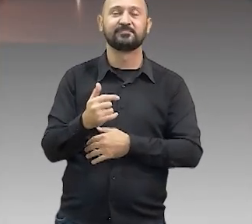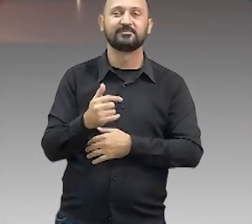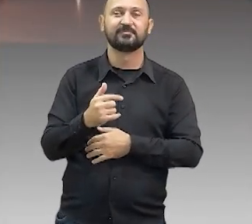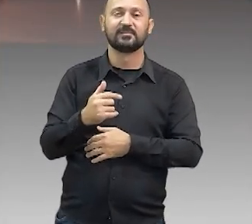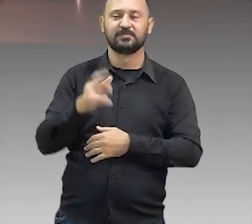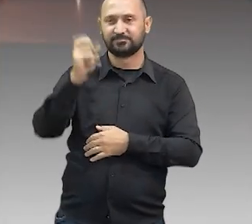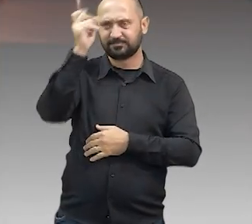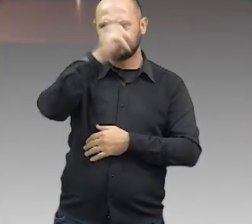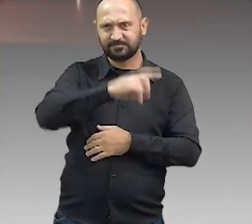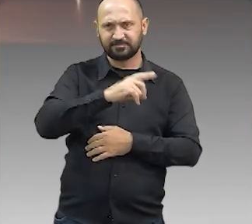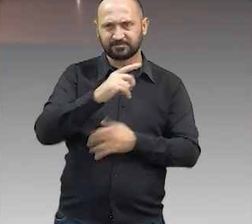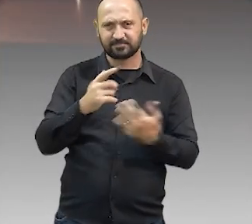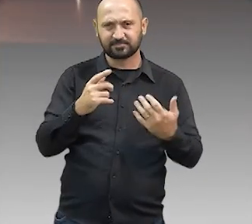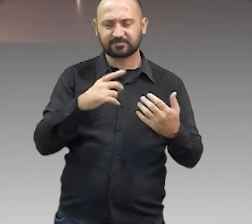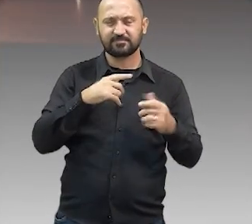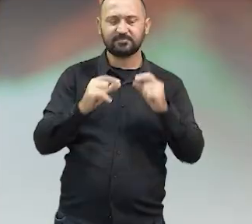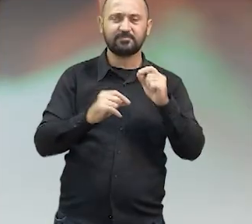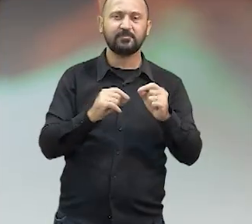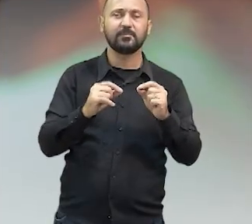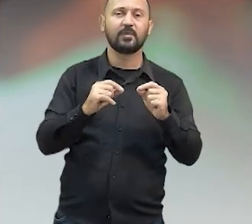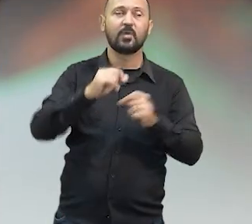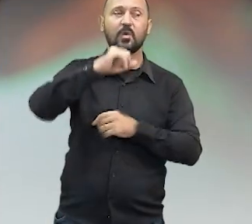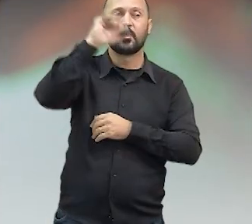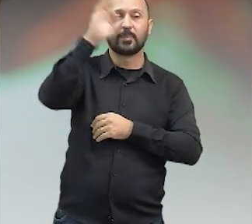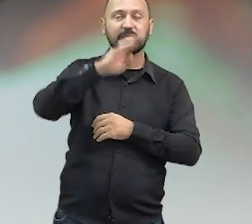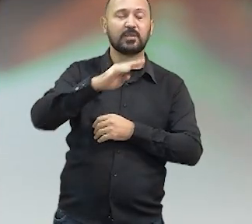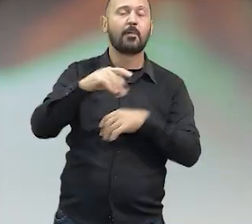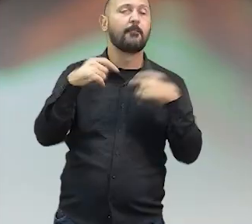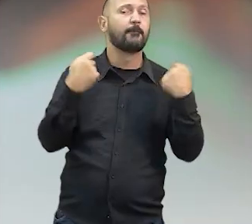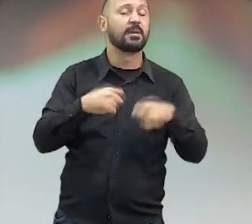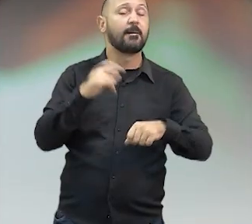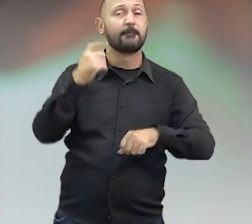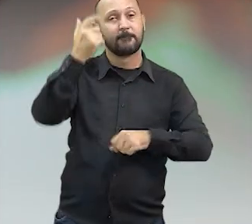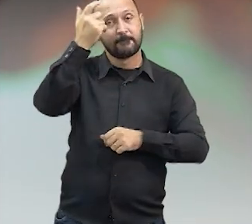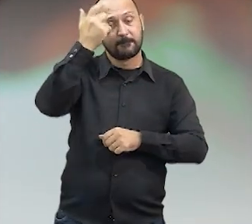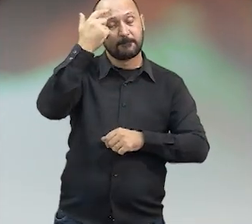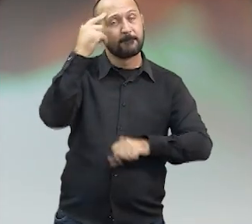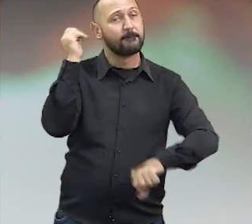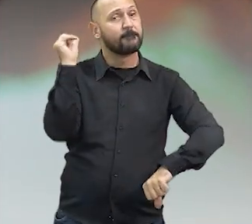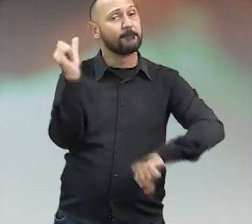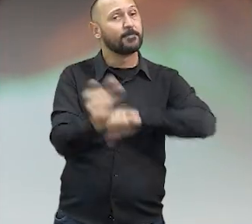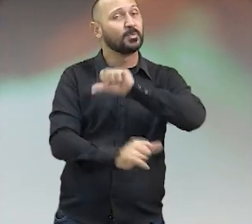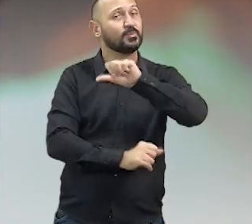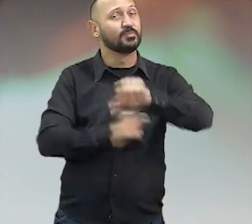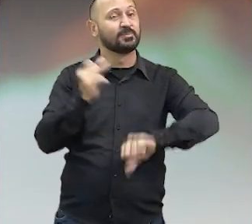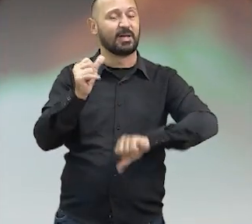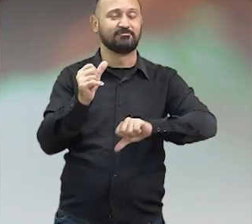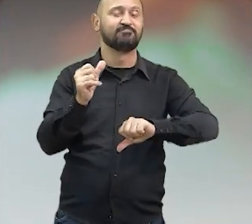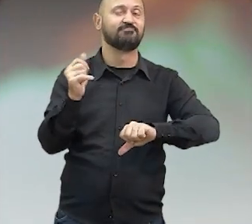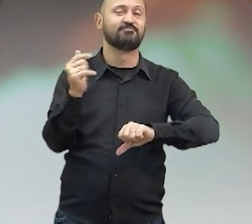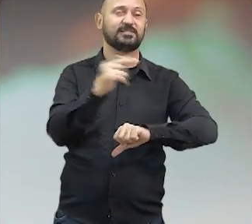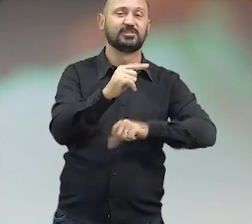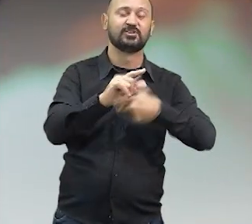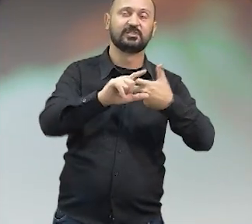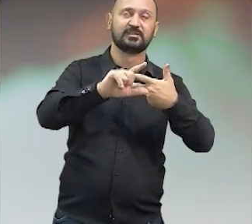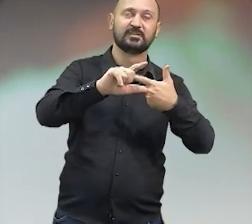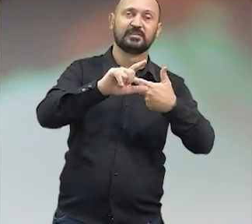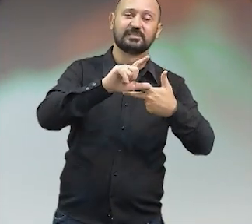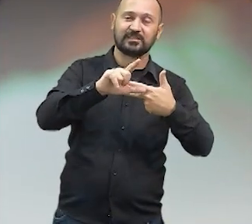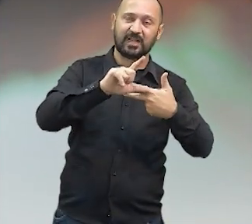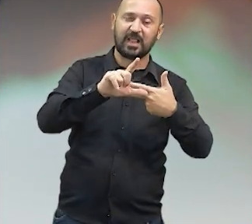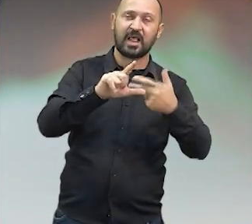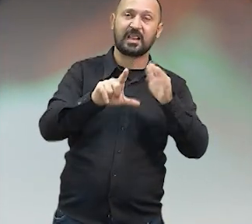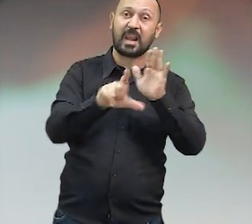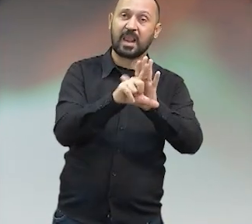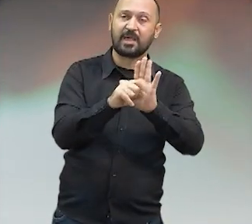Então é complicado isso. O Brasil tinha que mudar essa questão